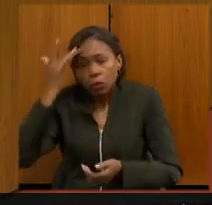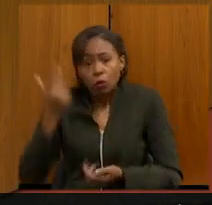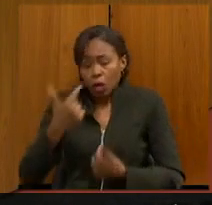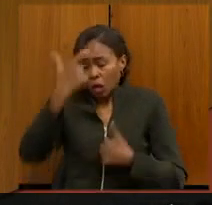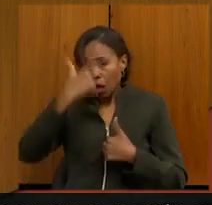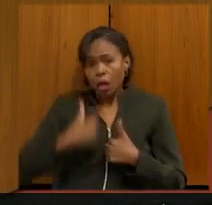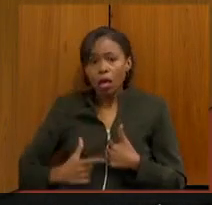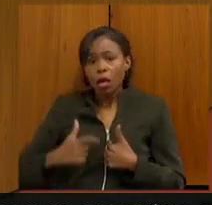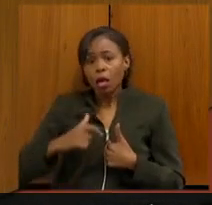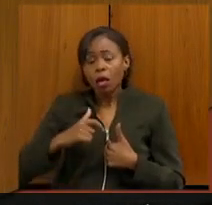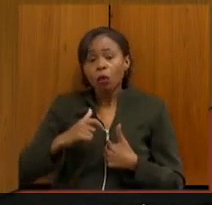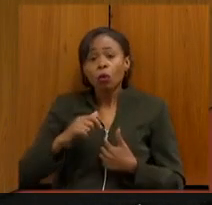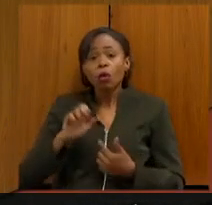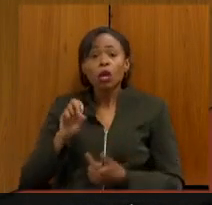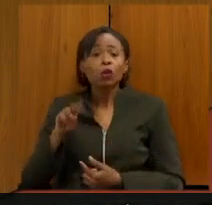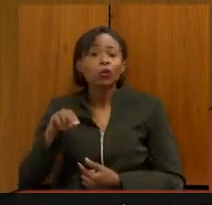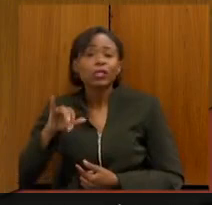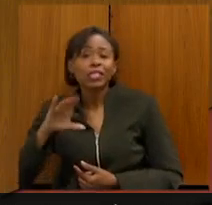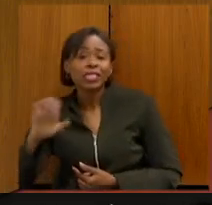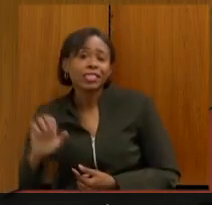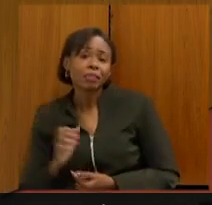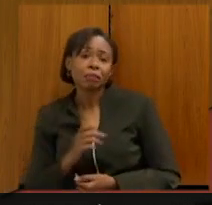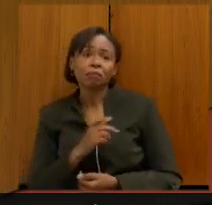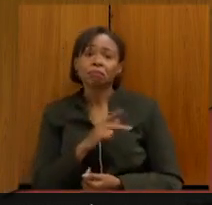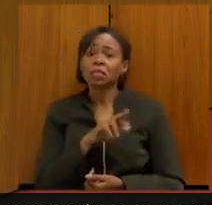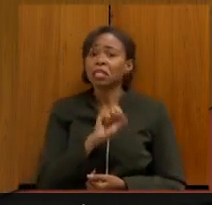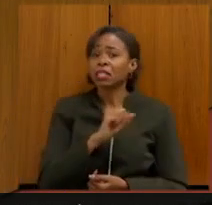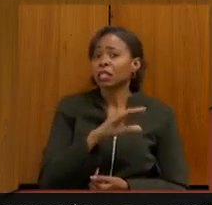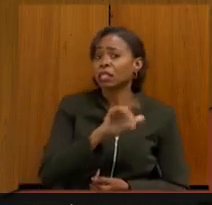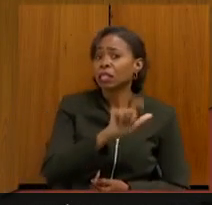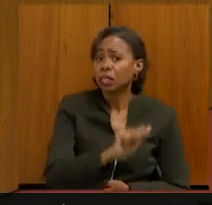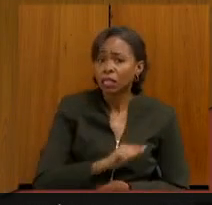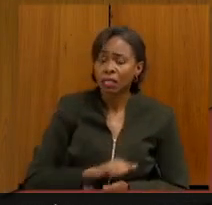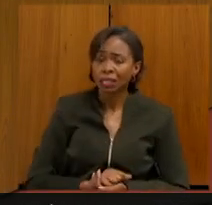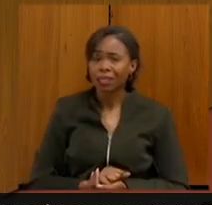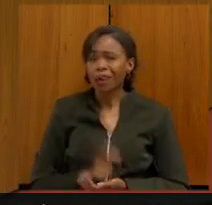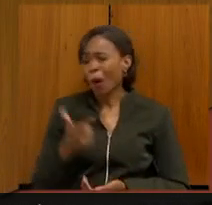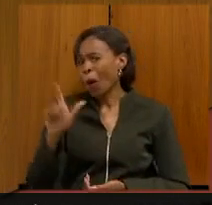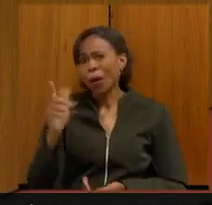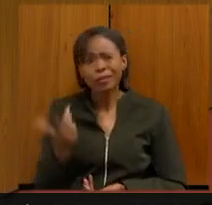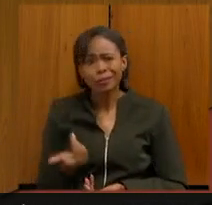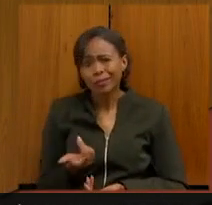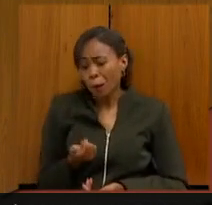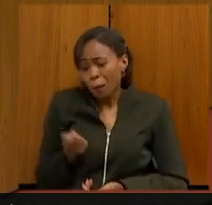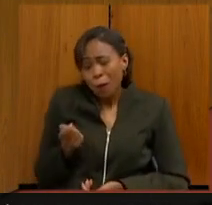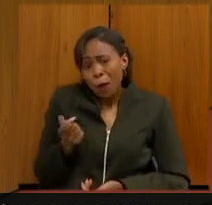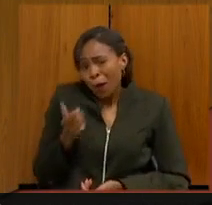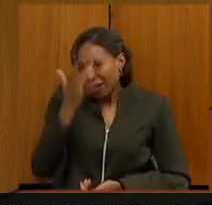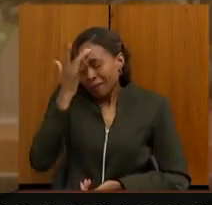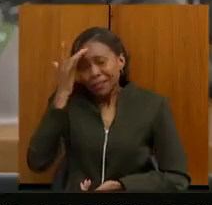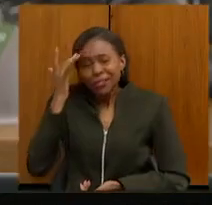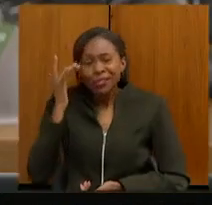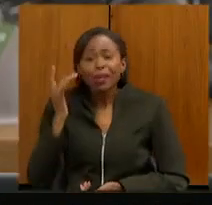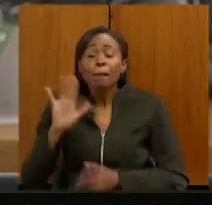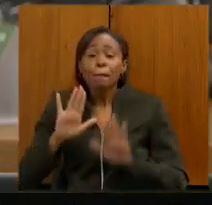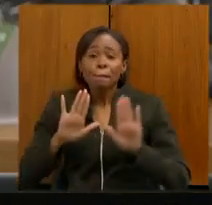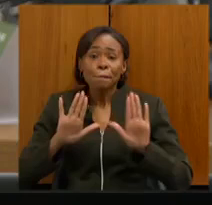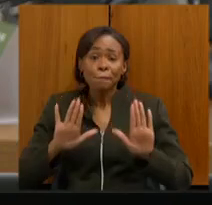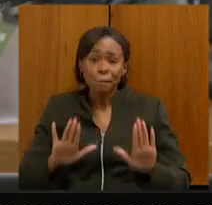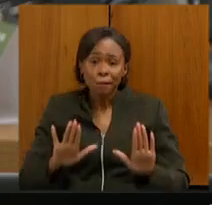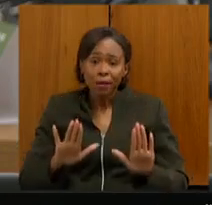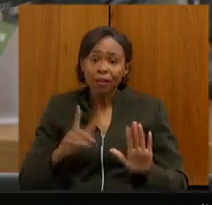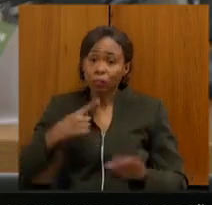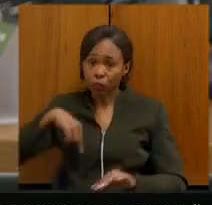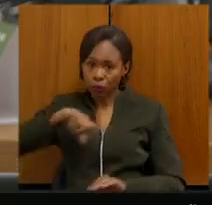Eunice Juliano Priscila a gente é a gente aí a pouca gente como vocês estão vendo mas é